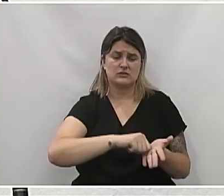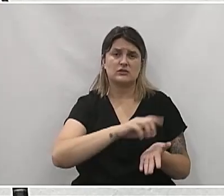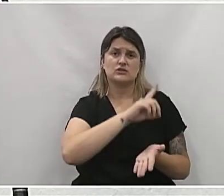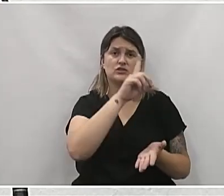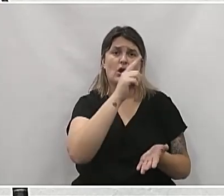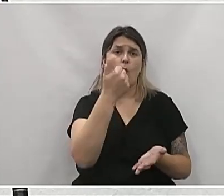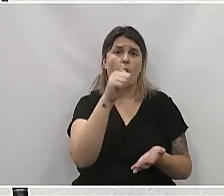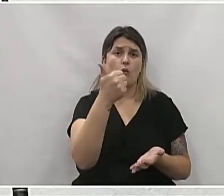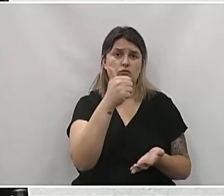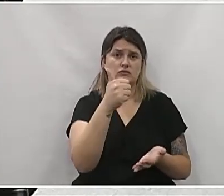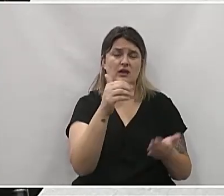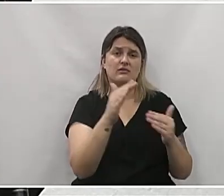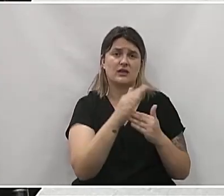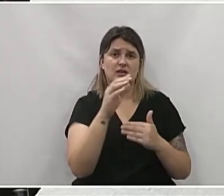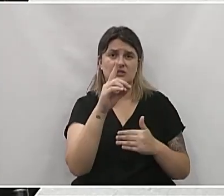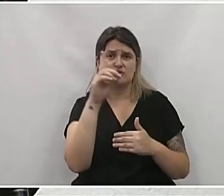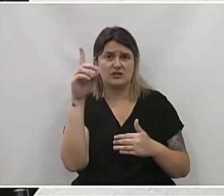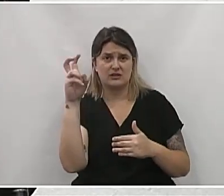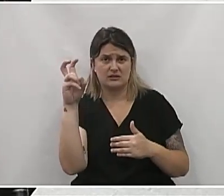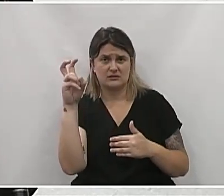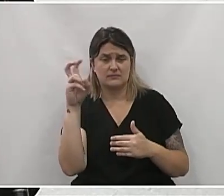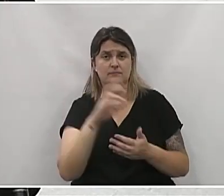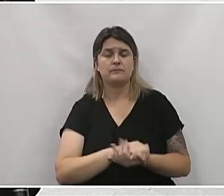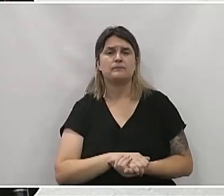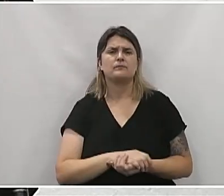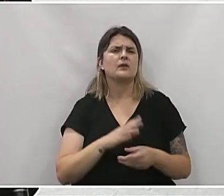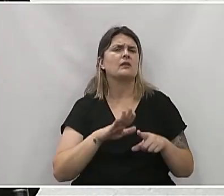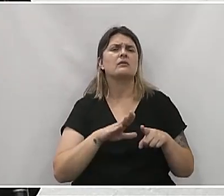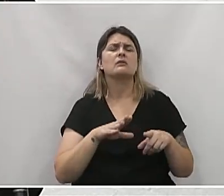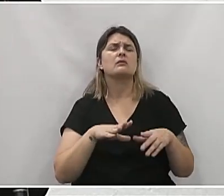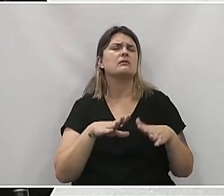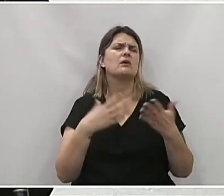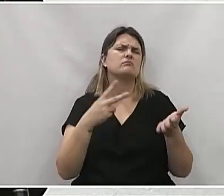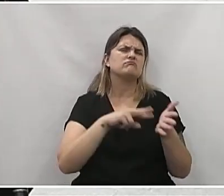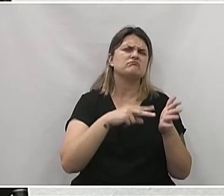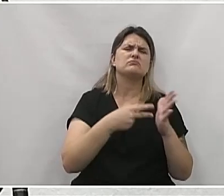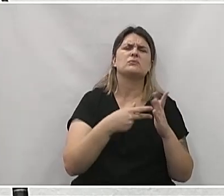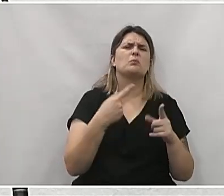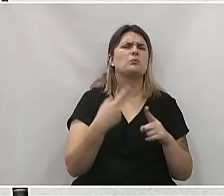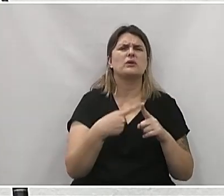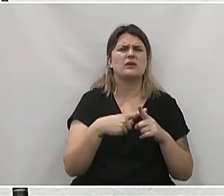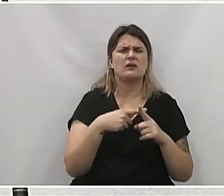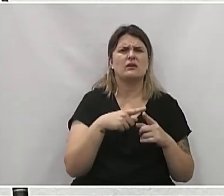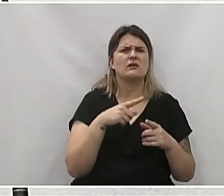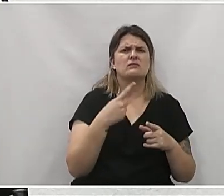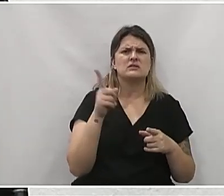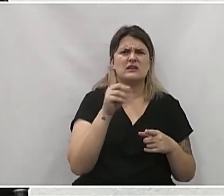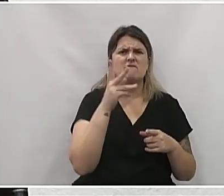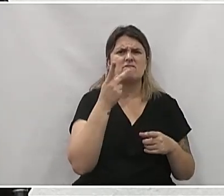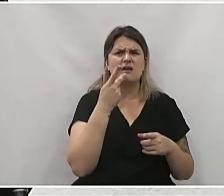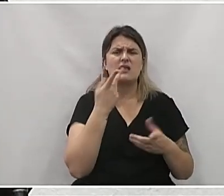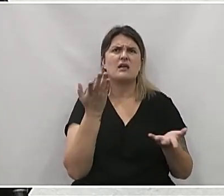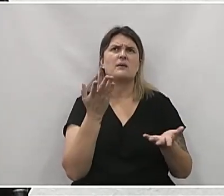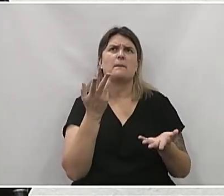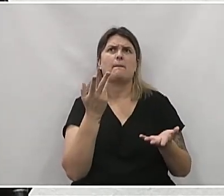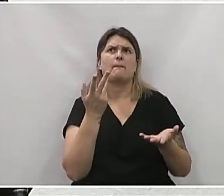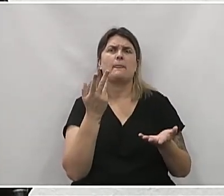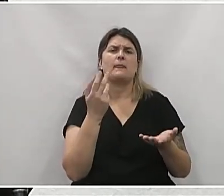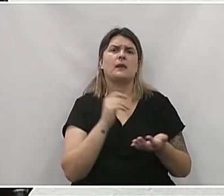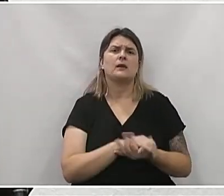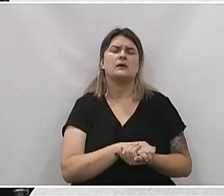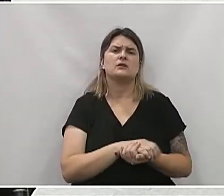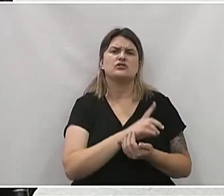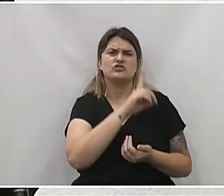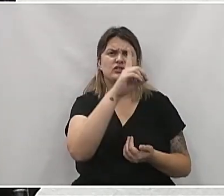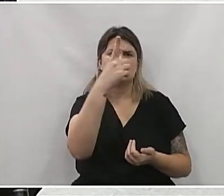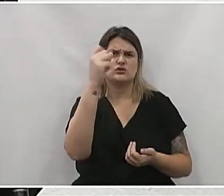dia 11 ao dia 15. Então, fica meio controverso quando o vereador fala que foi